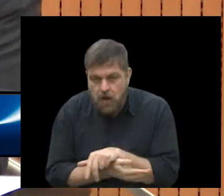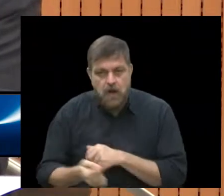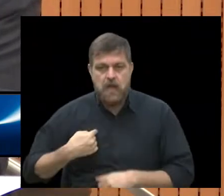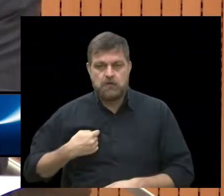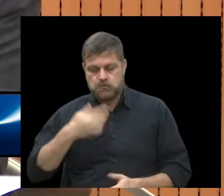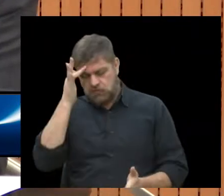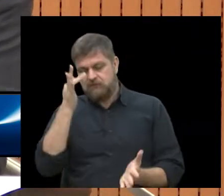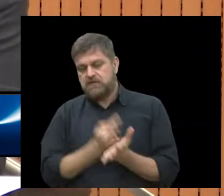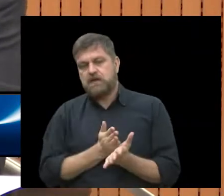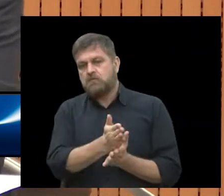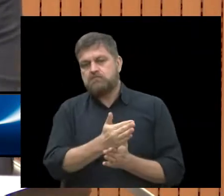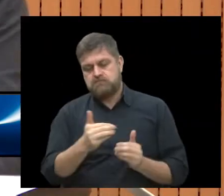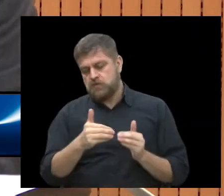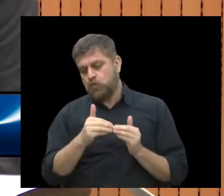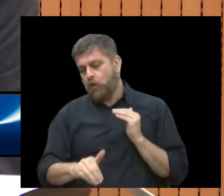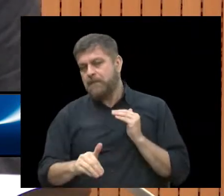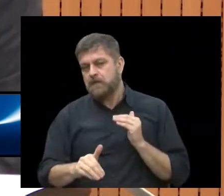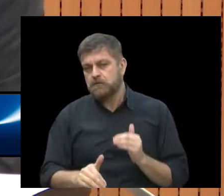é.